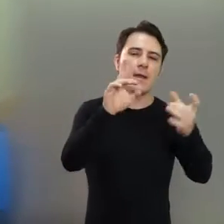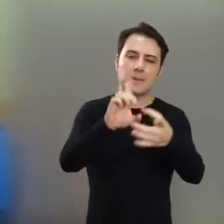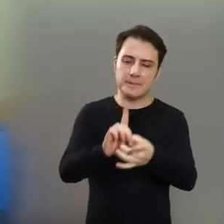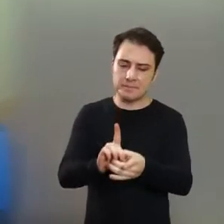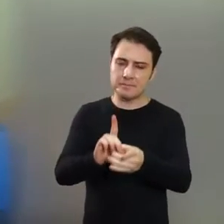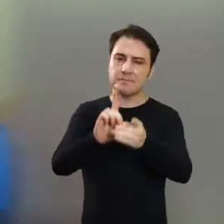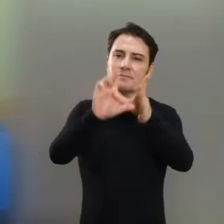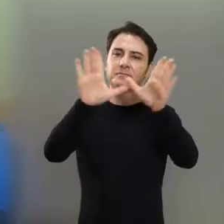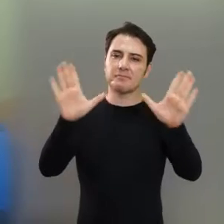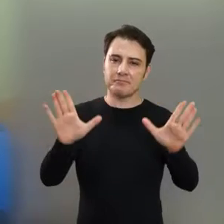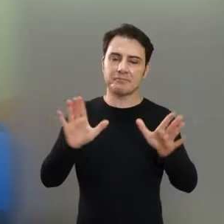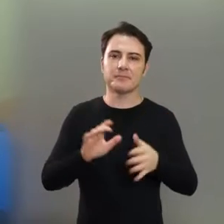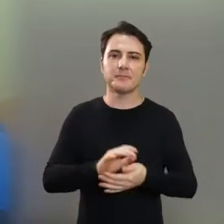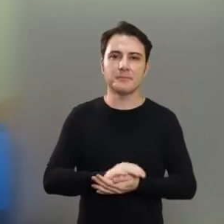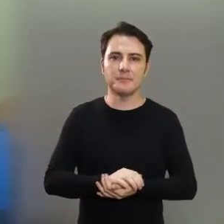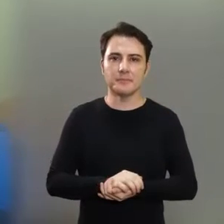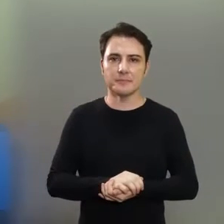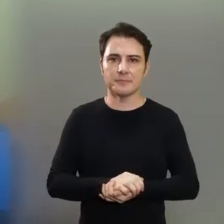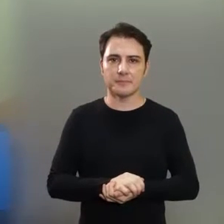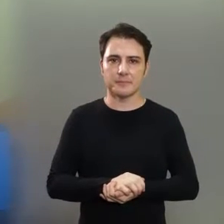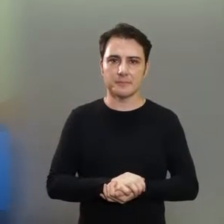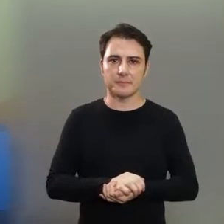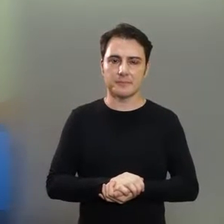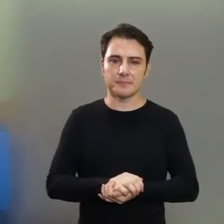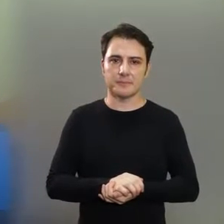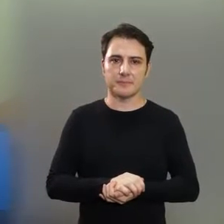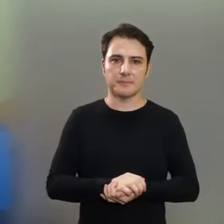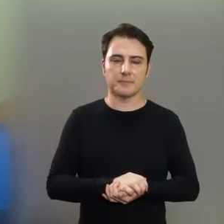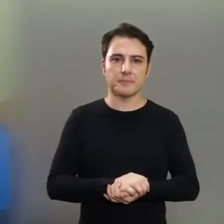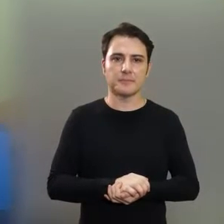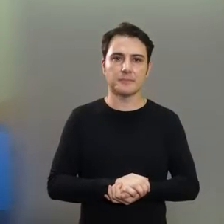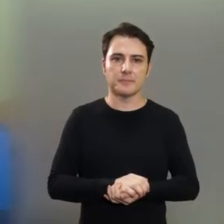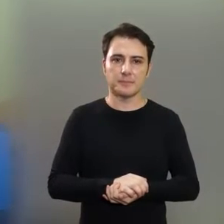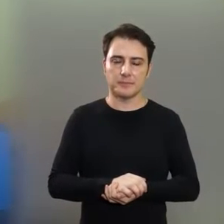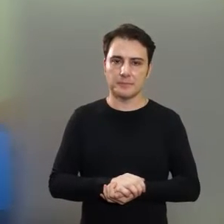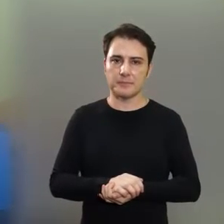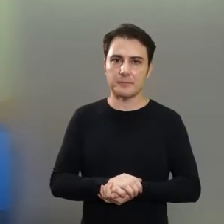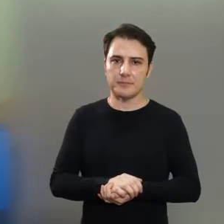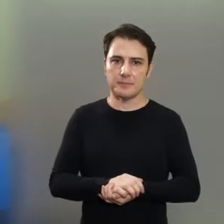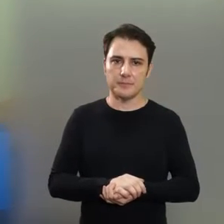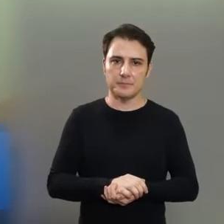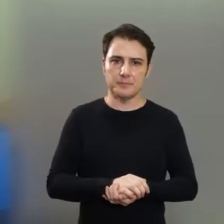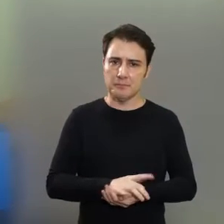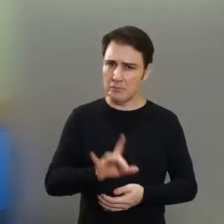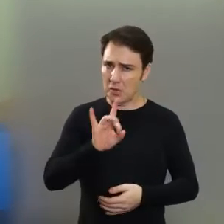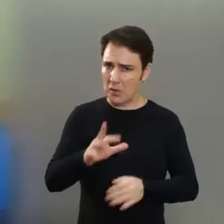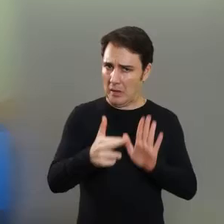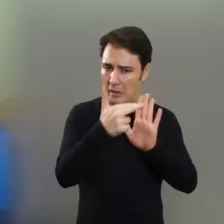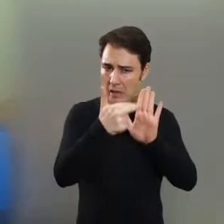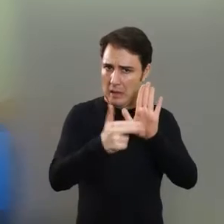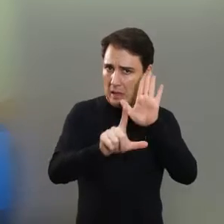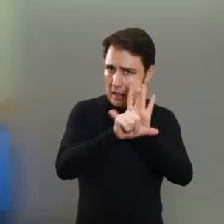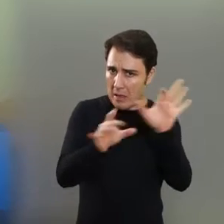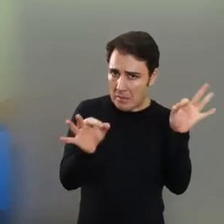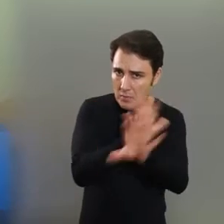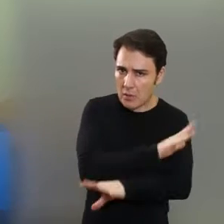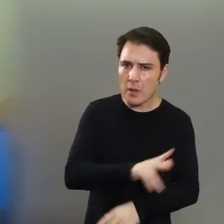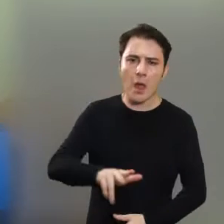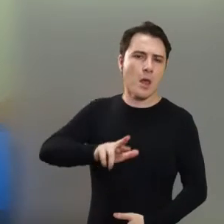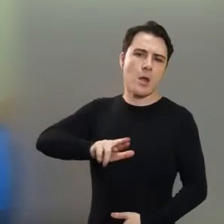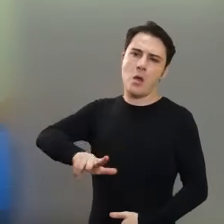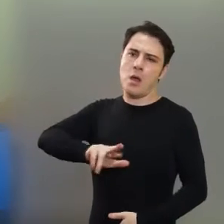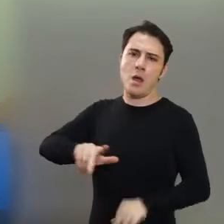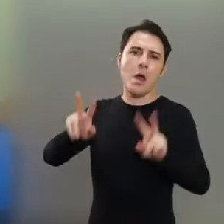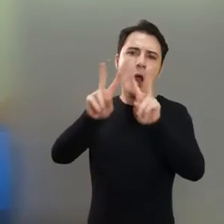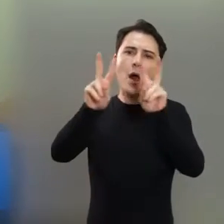a vida adversidade a igualdade a sustentabilidade EA garantia da Democracia não se trata apenas de um